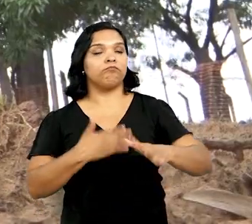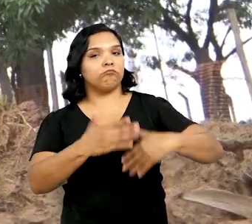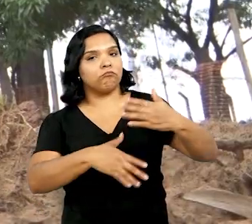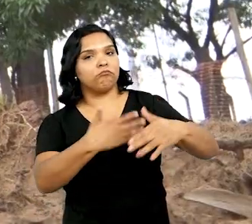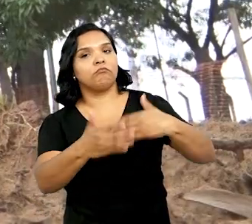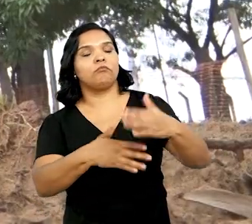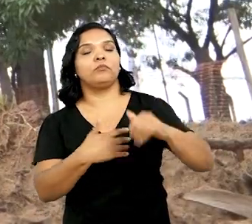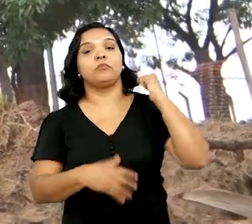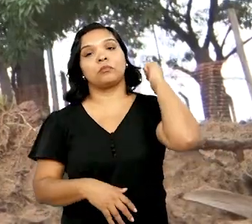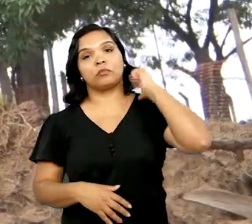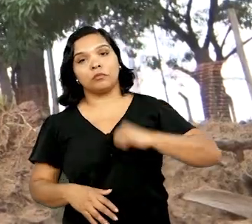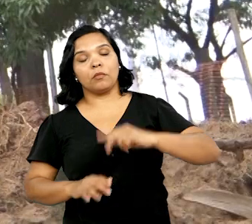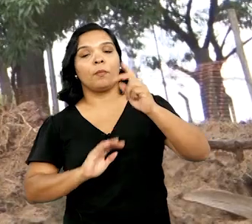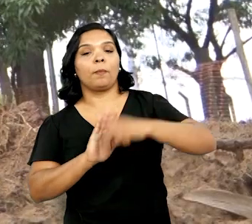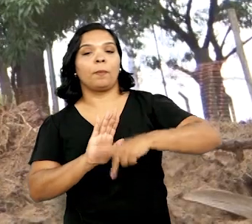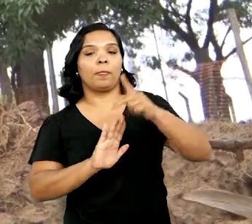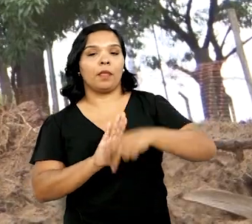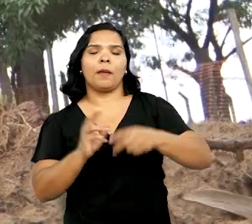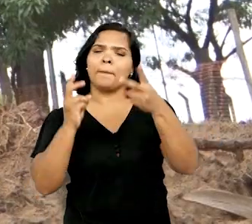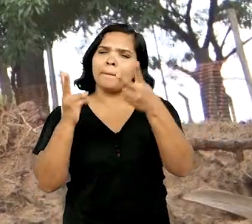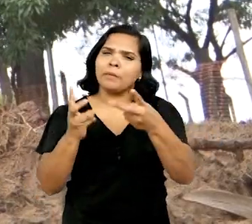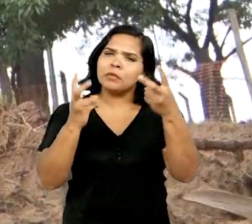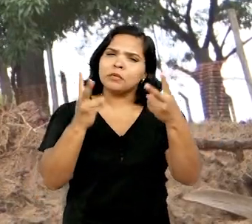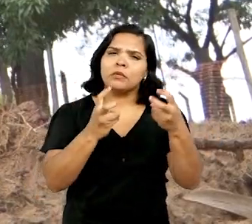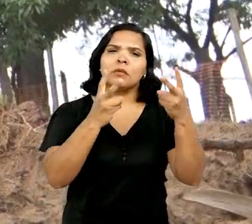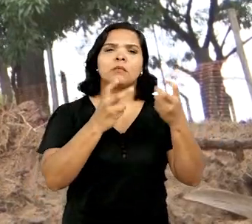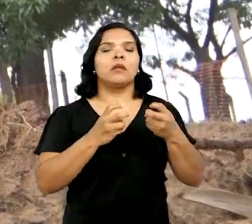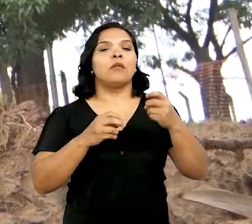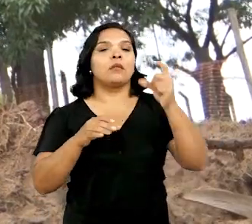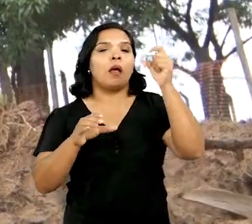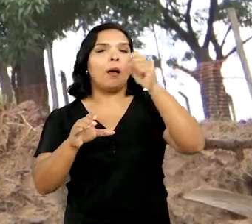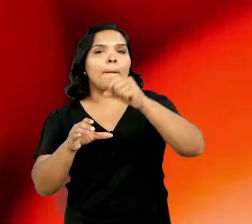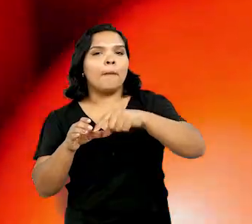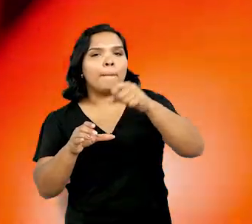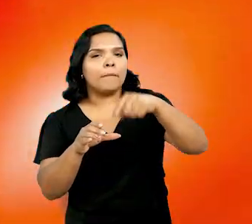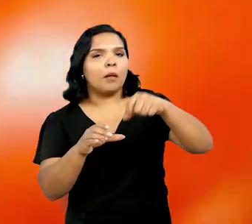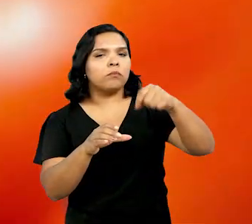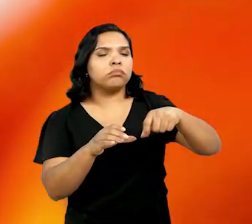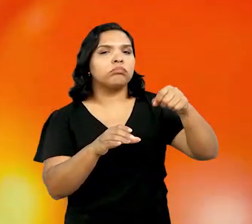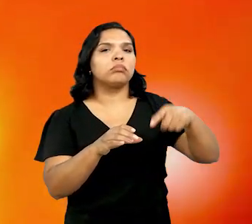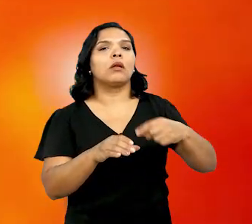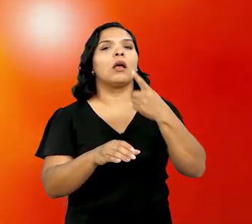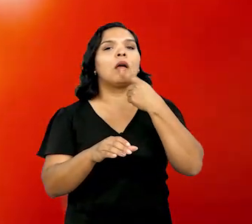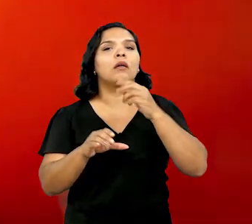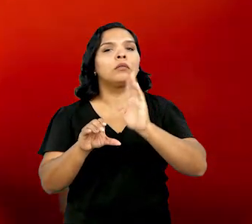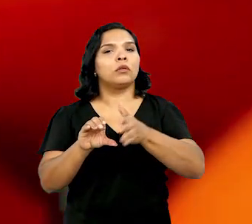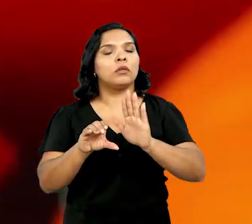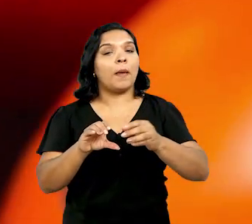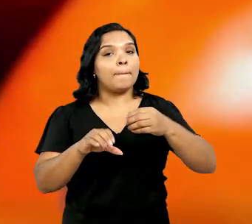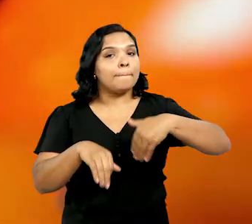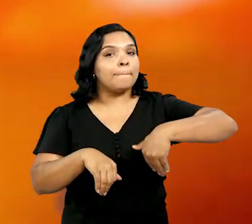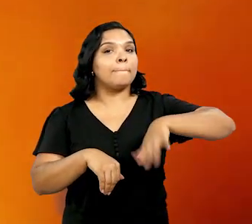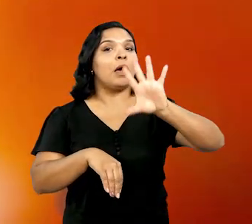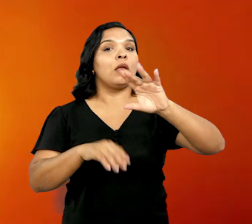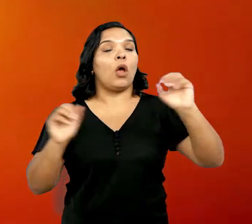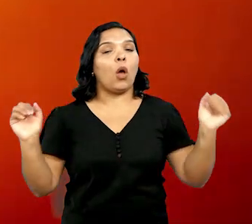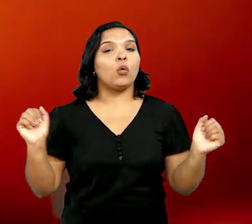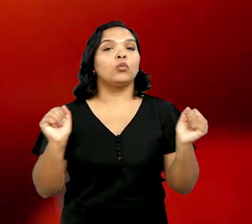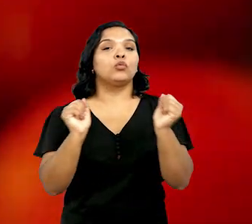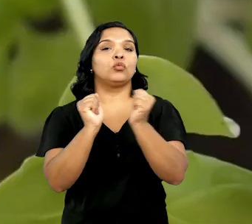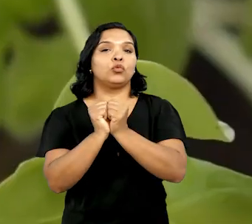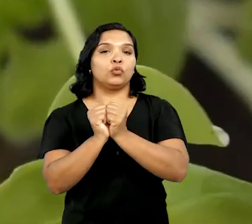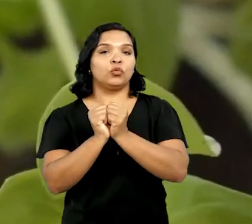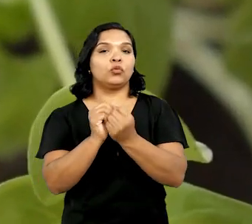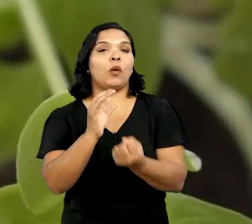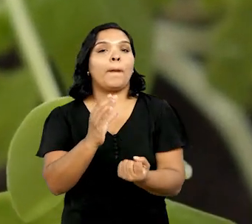pesquisa, o bolsista do projeto percebeu que a produtividade do tomateiro é maior quando